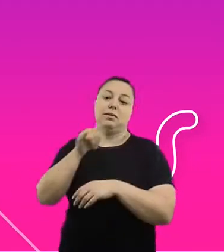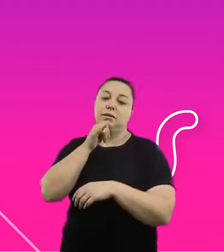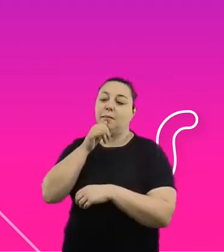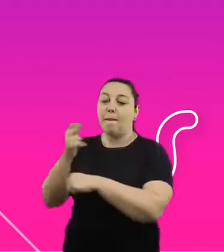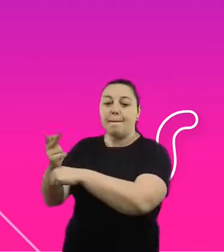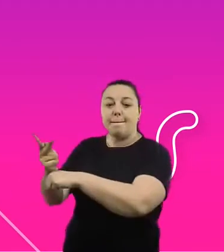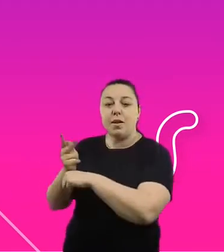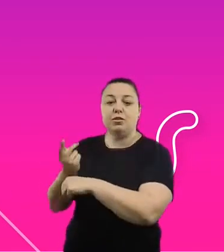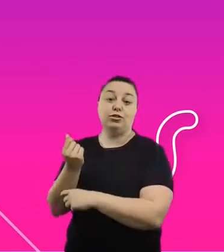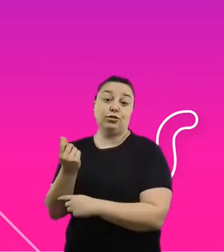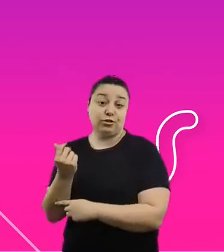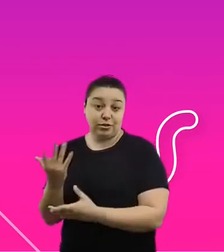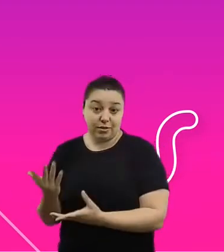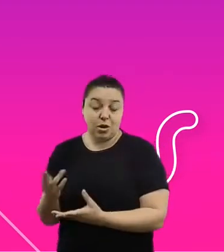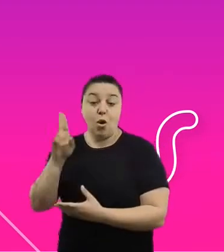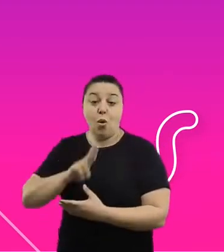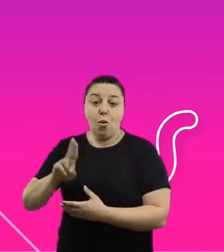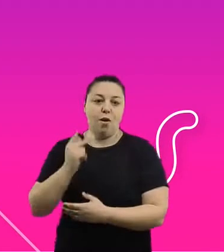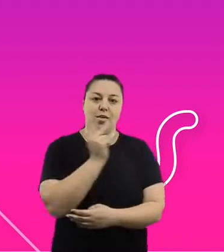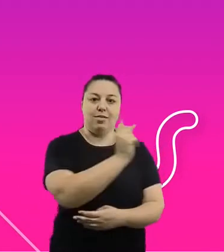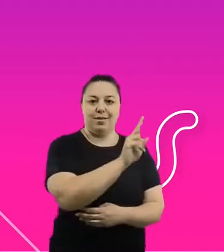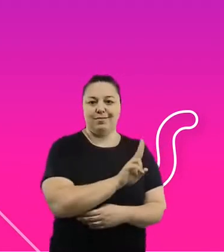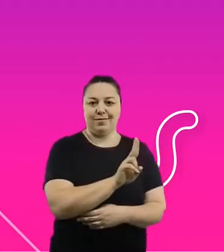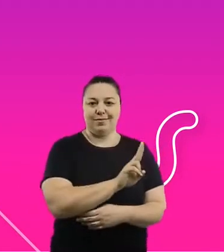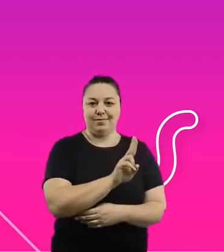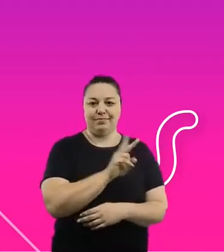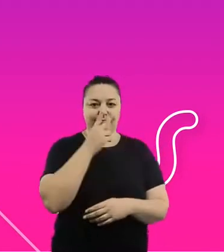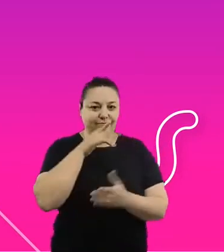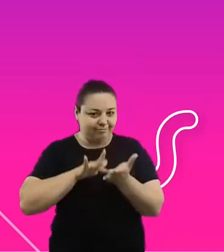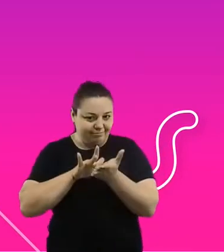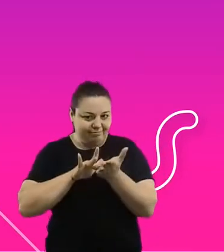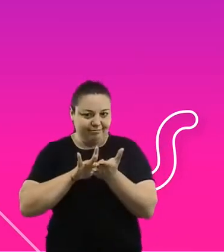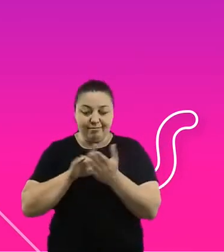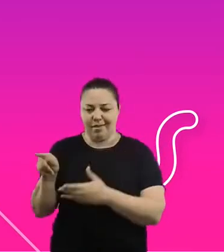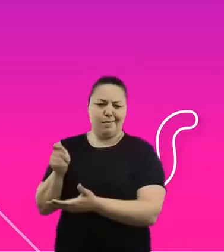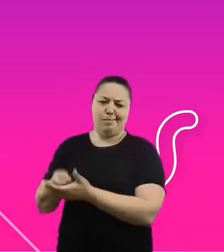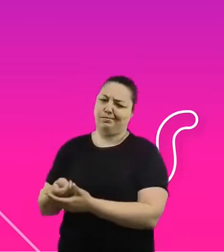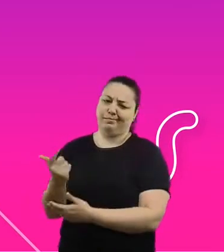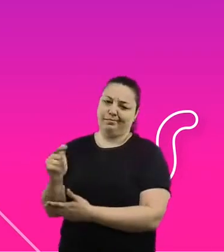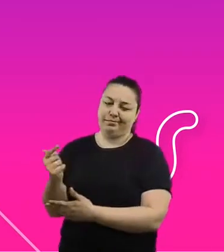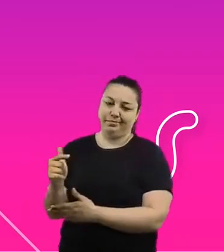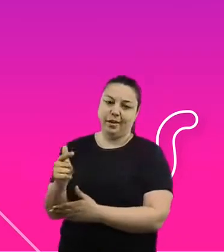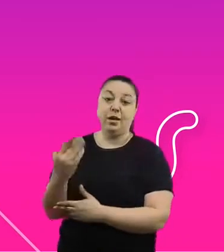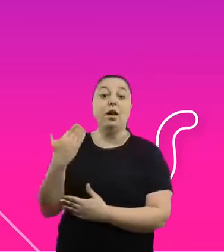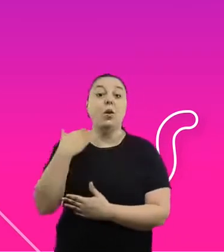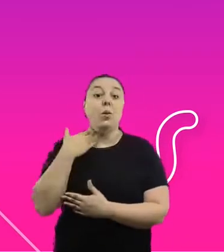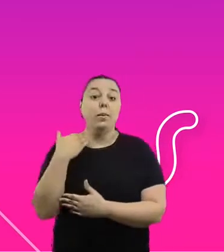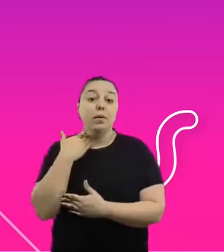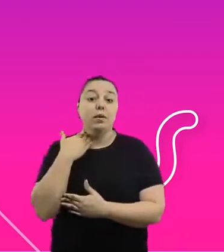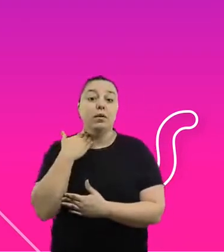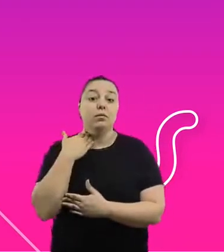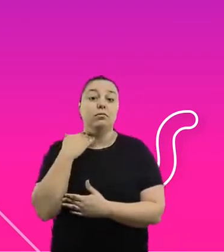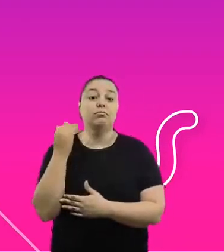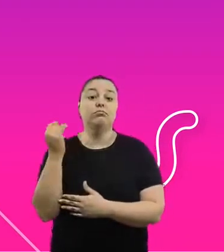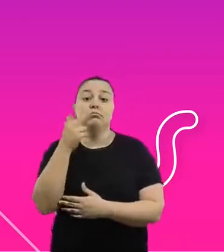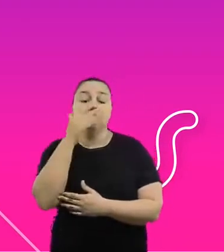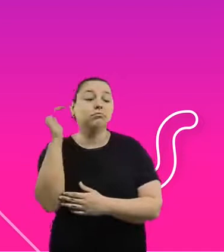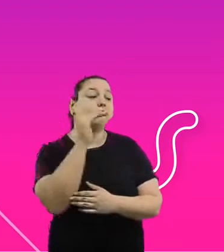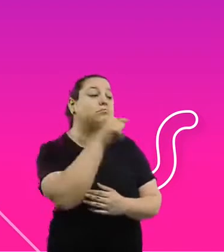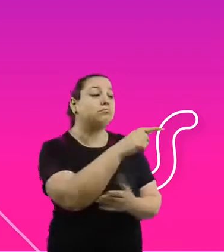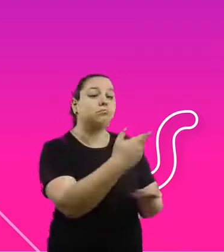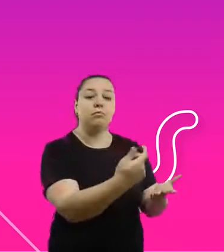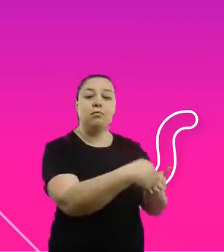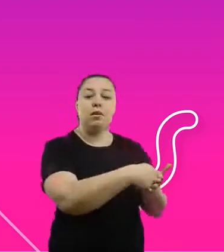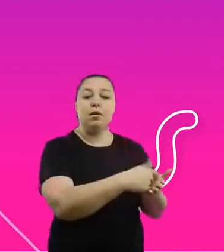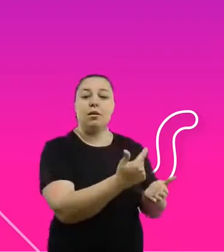né? E ela nunca mais vai pagar. E aí o banco vai aparecer na sua casa ali cobrando